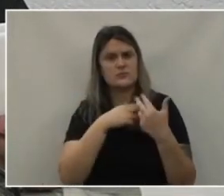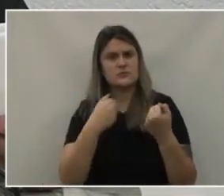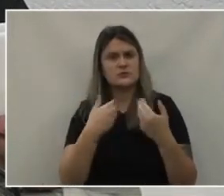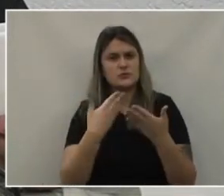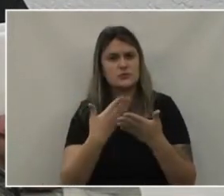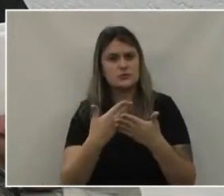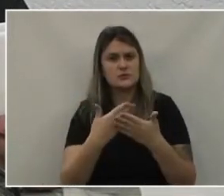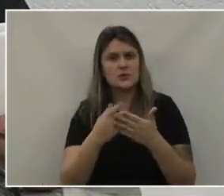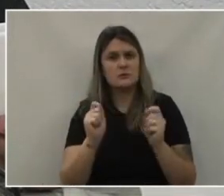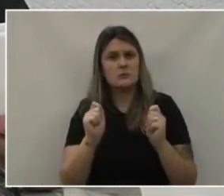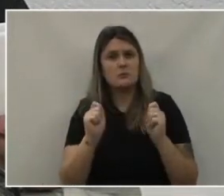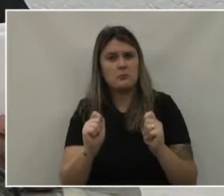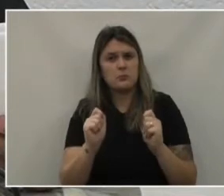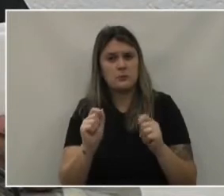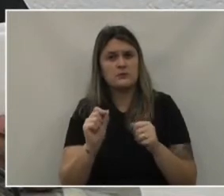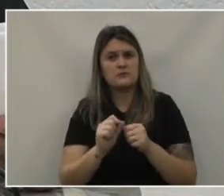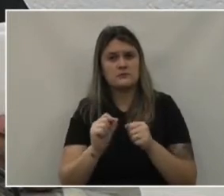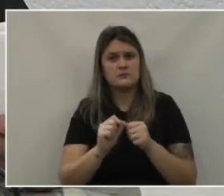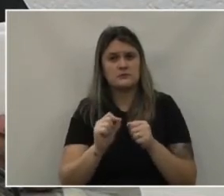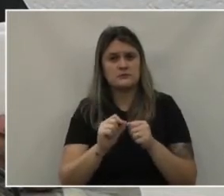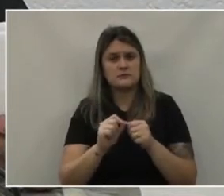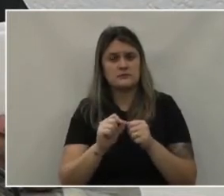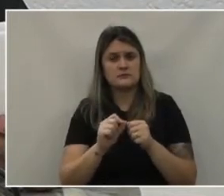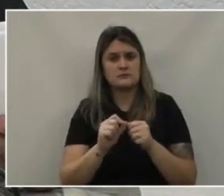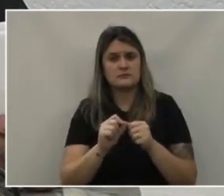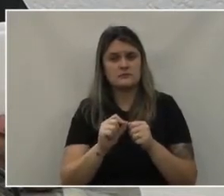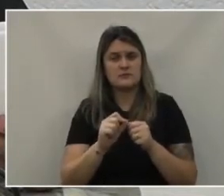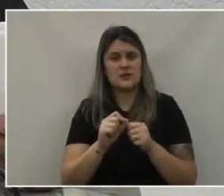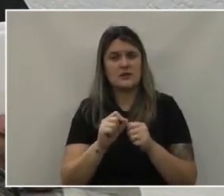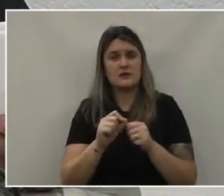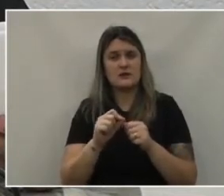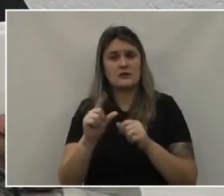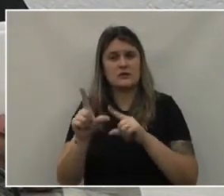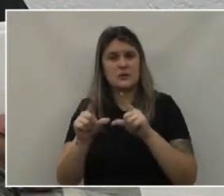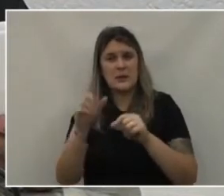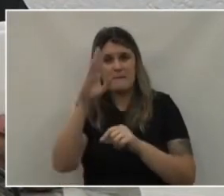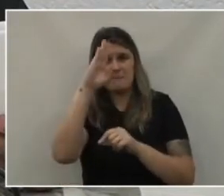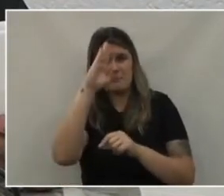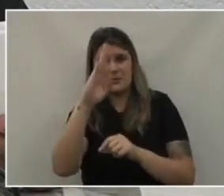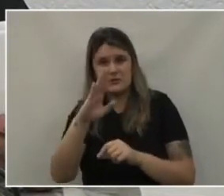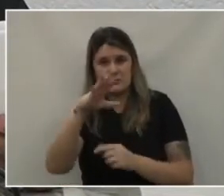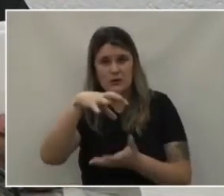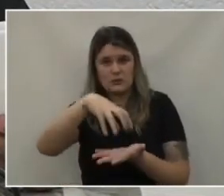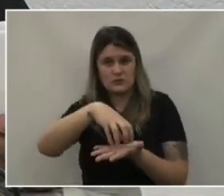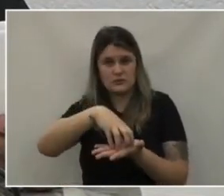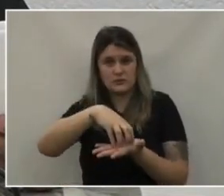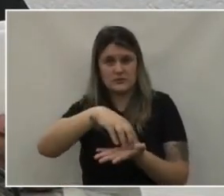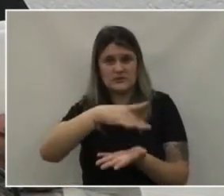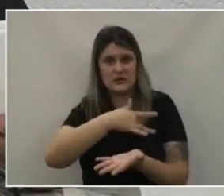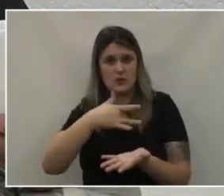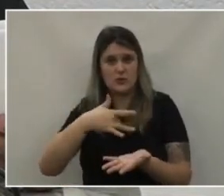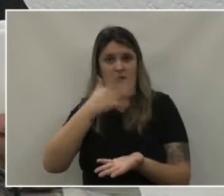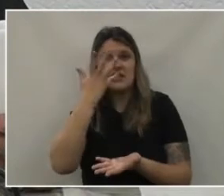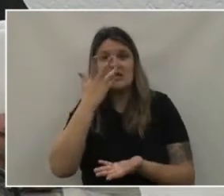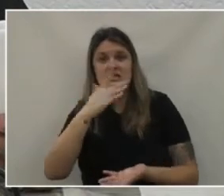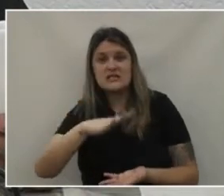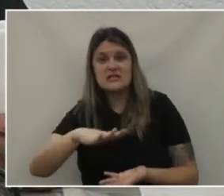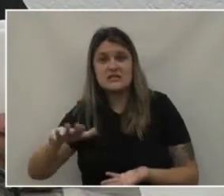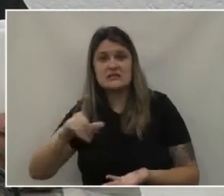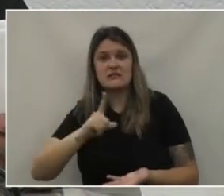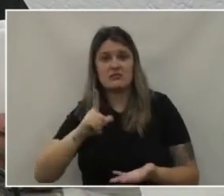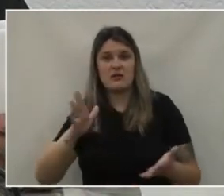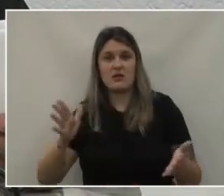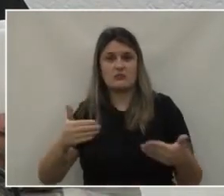a possibilidade em ser realizado atendimento prioritário nas unidades de saúde às crianças portadoras de